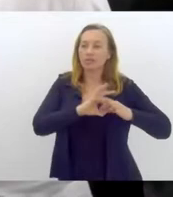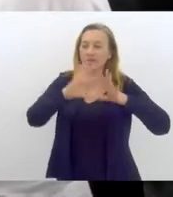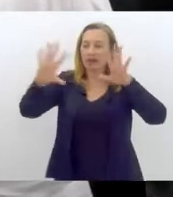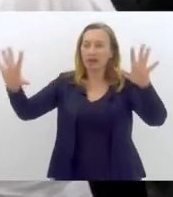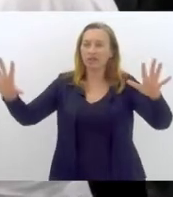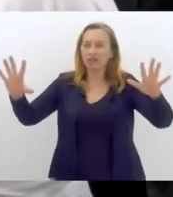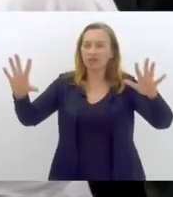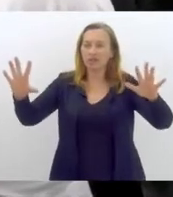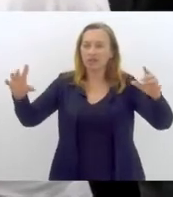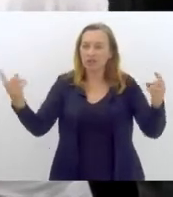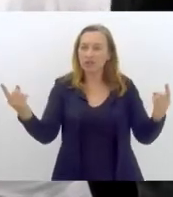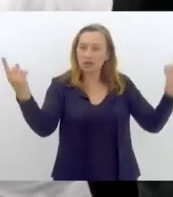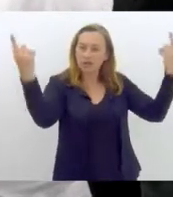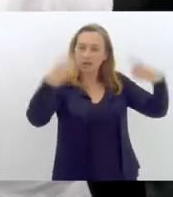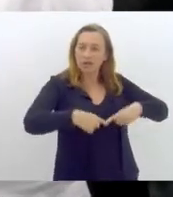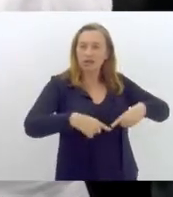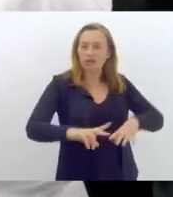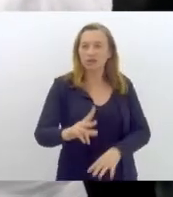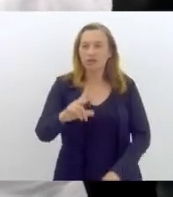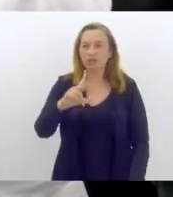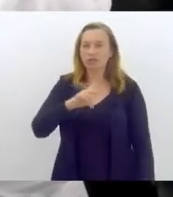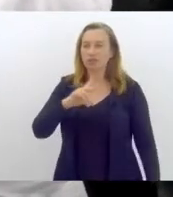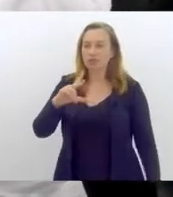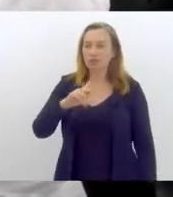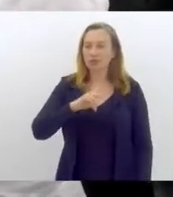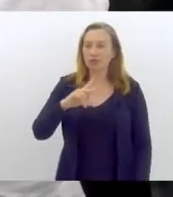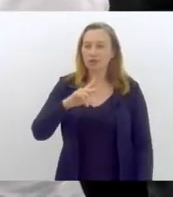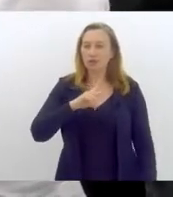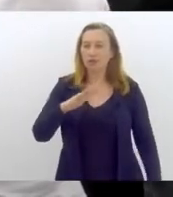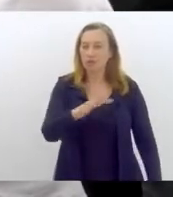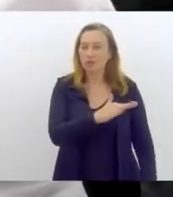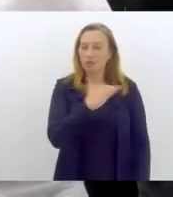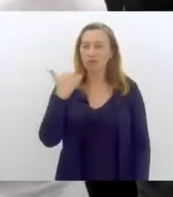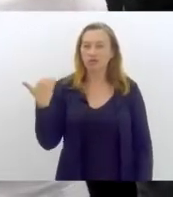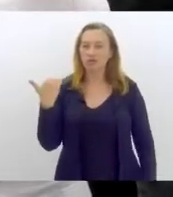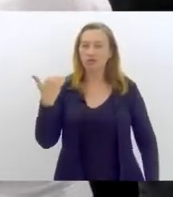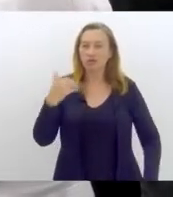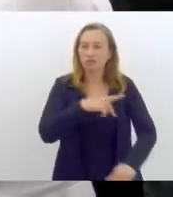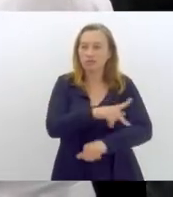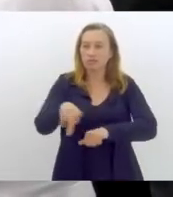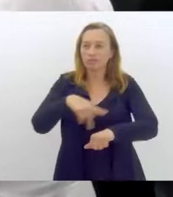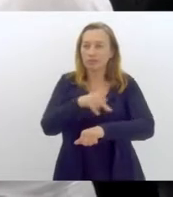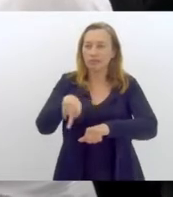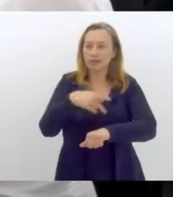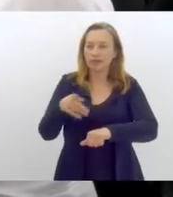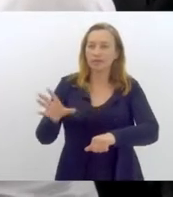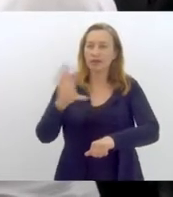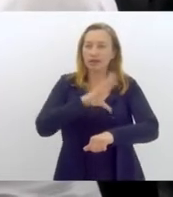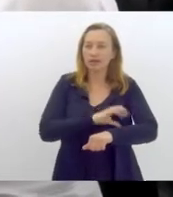a liberdade desafio nosso peito a própria morte